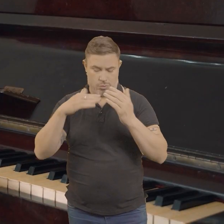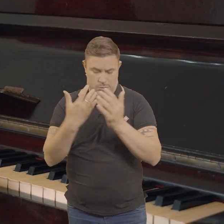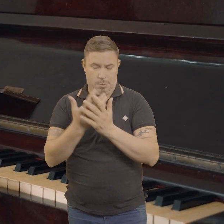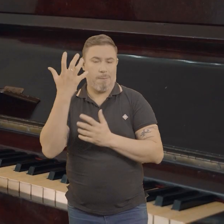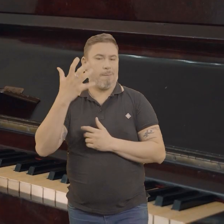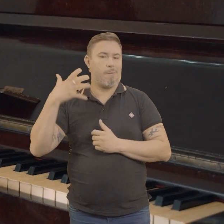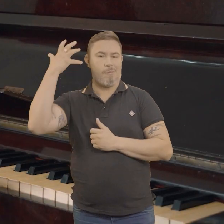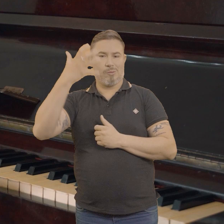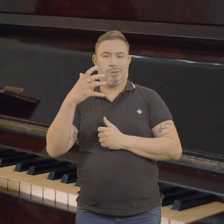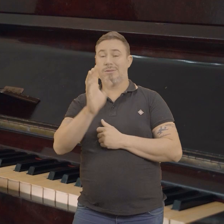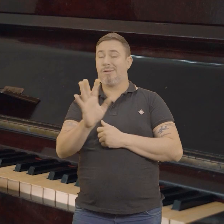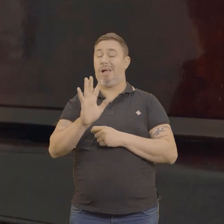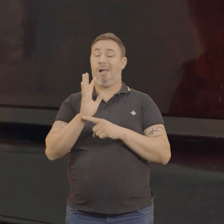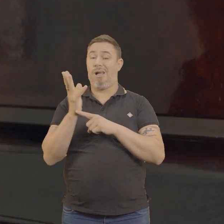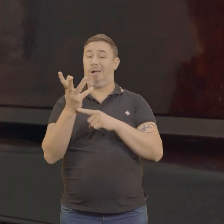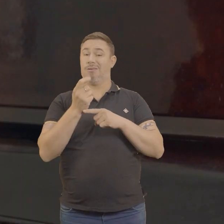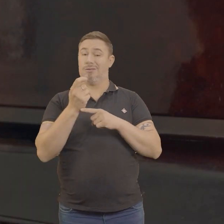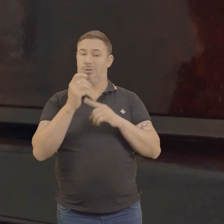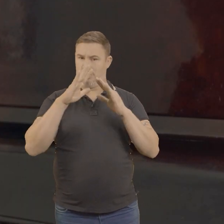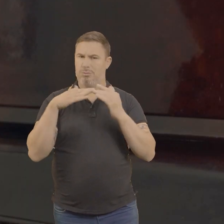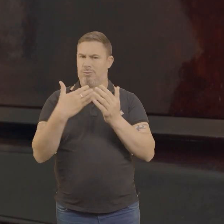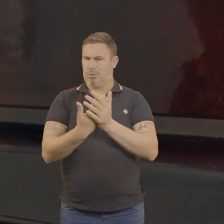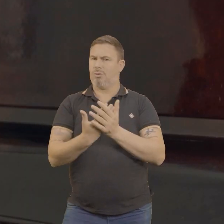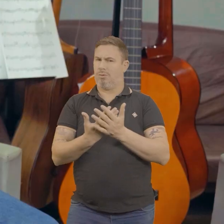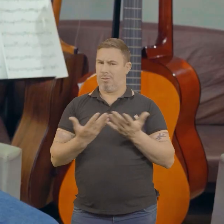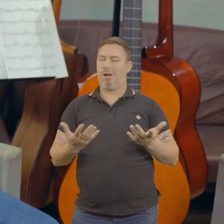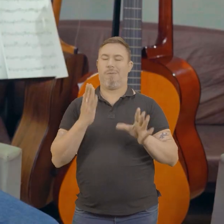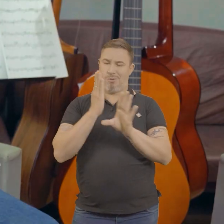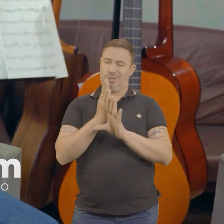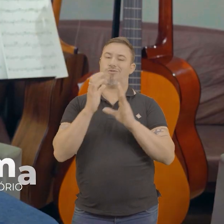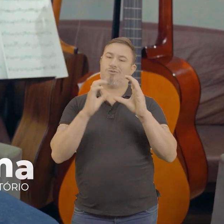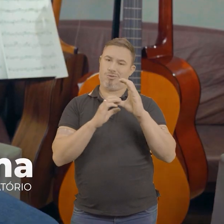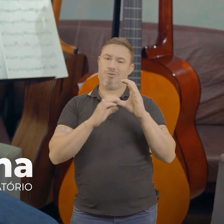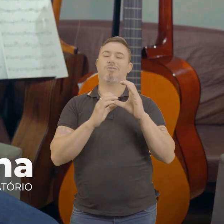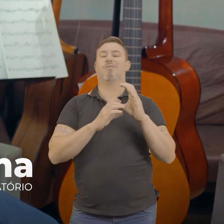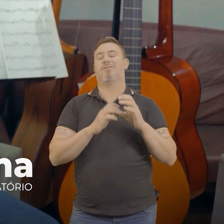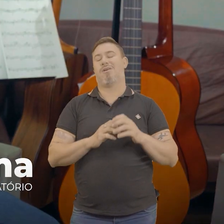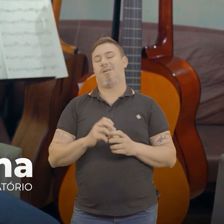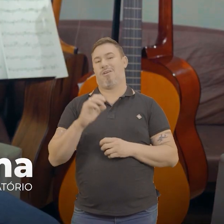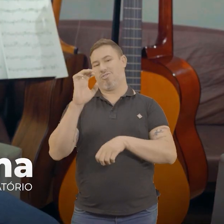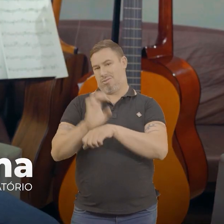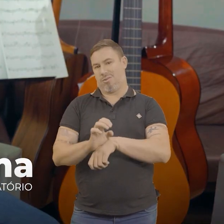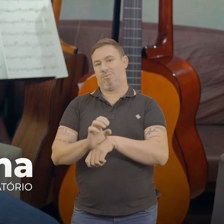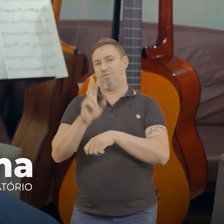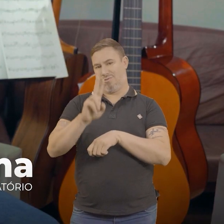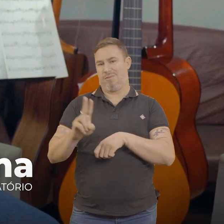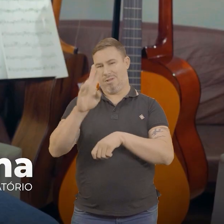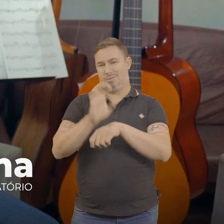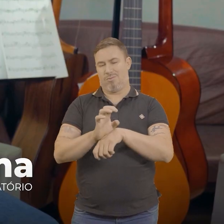música, uma escola de arte, né? Aí nós ficamos na estadual. Por isso, inclusive, que o conservatório é uma das